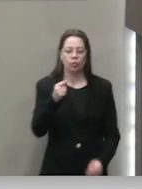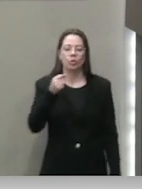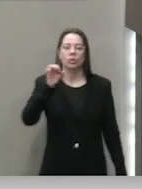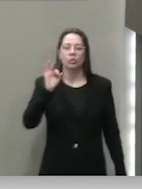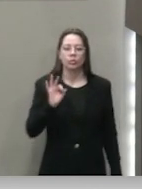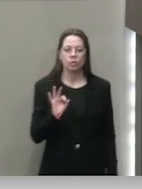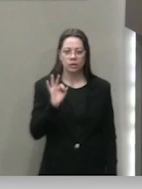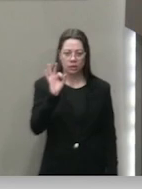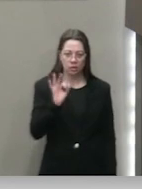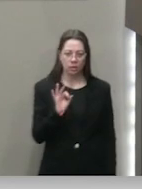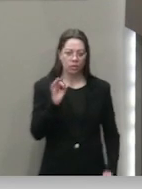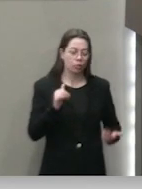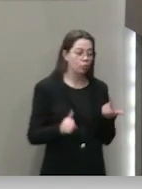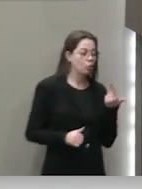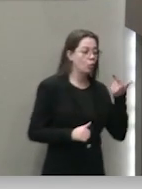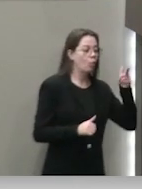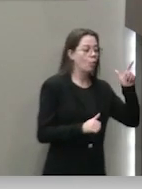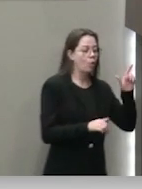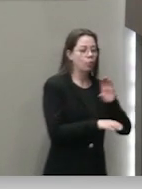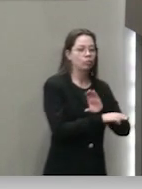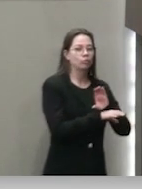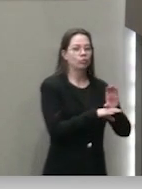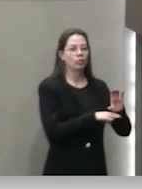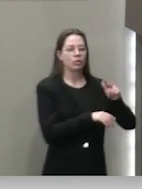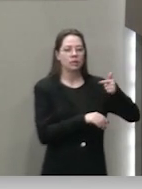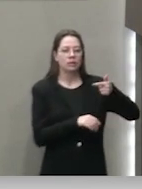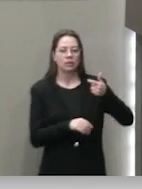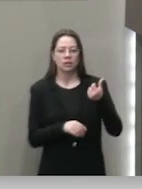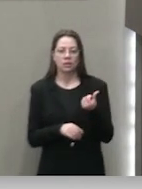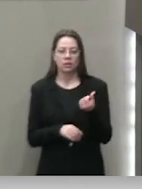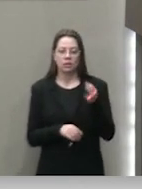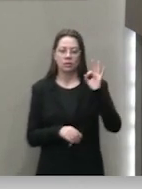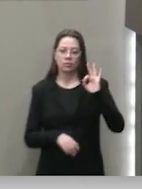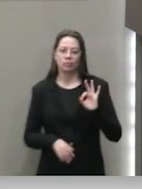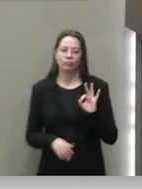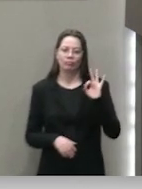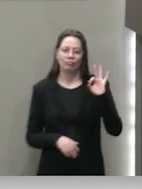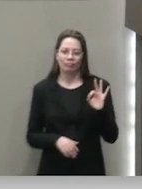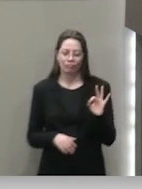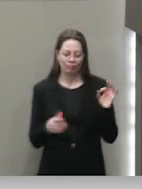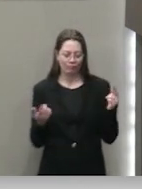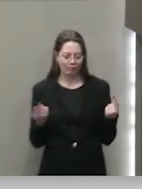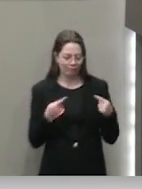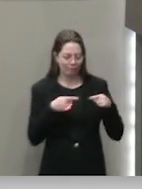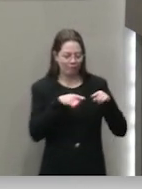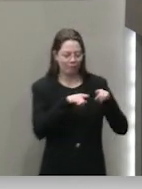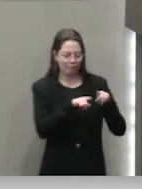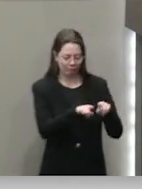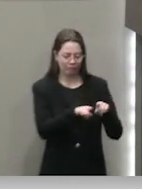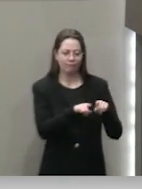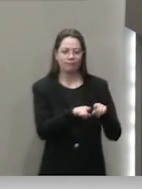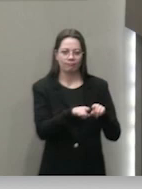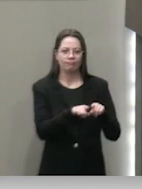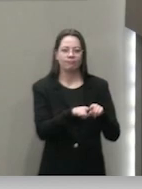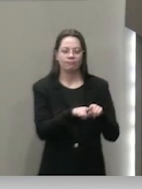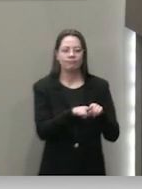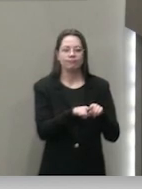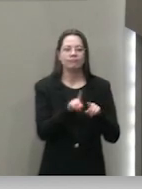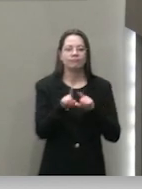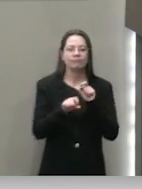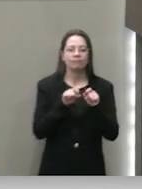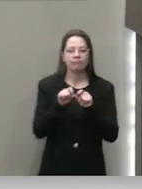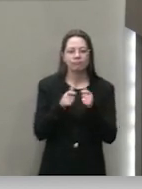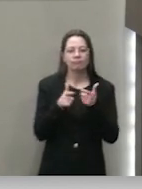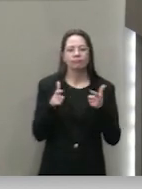53,8%, enquanto em outros cursos, 76%. Ou seja, a entrada no ingresso à licenciatura é